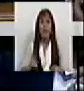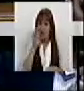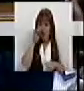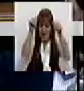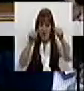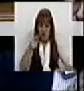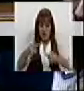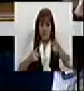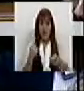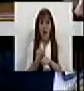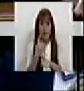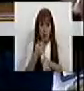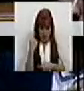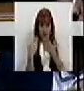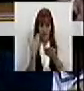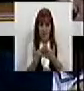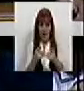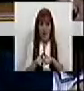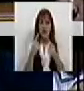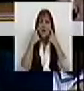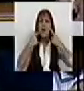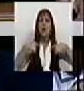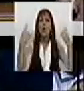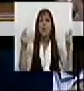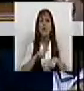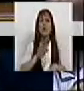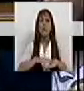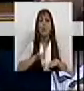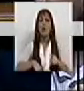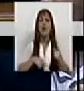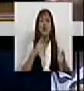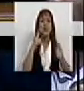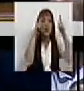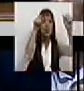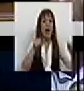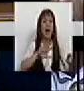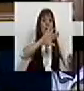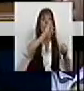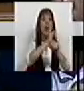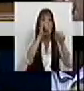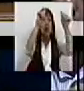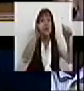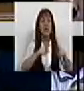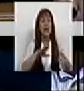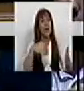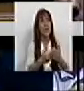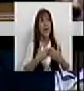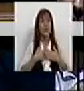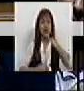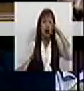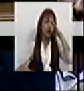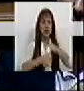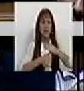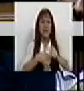este ranking serve para alguma coisa, é para mostrar as causas de um outro ranking. É o ranking que nos põe no